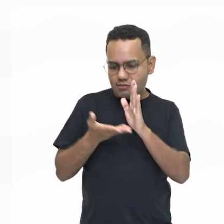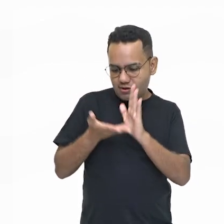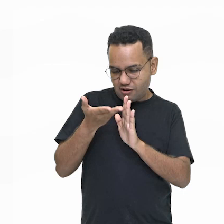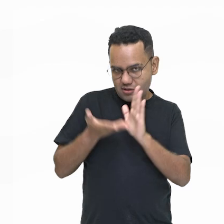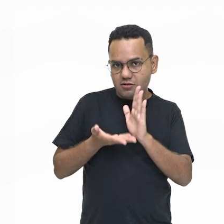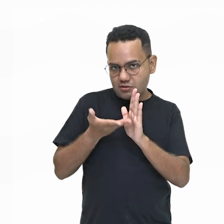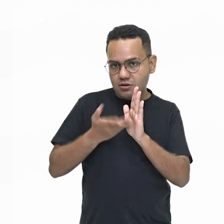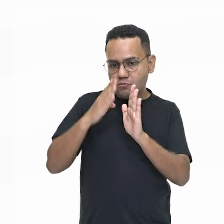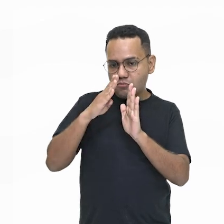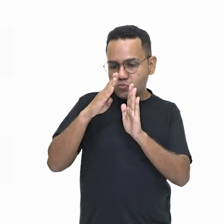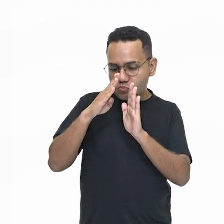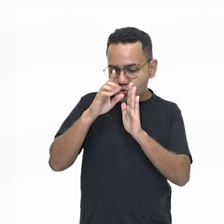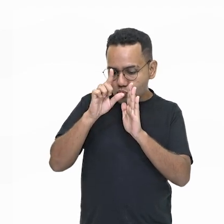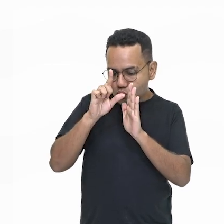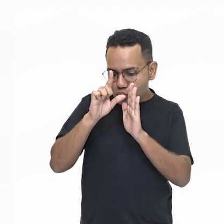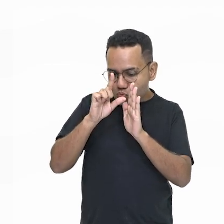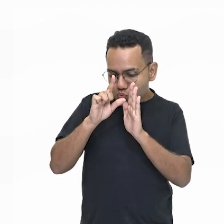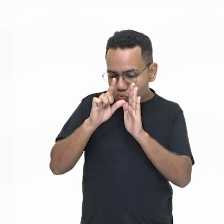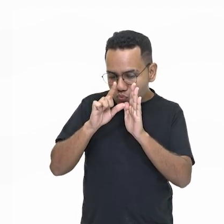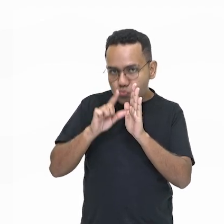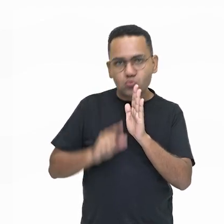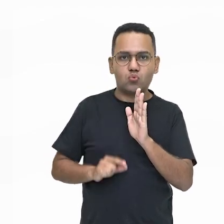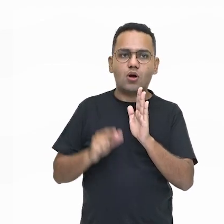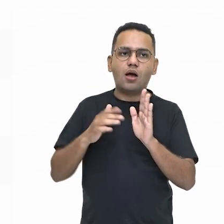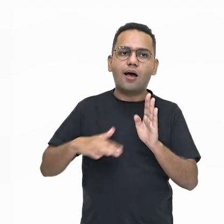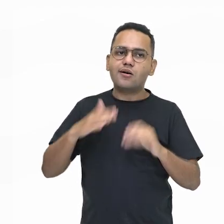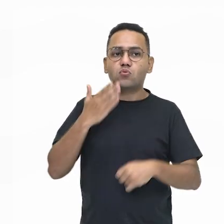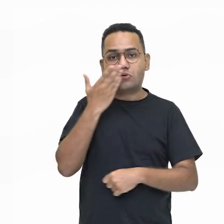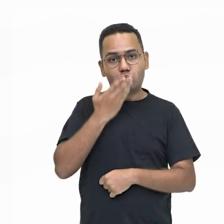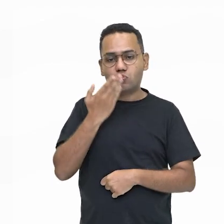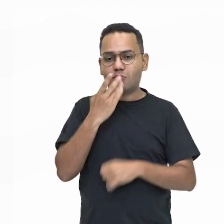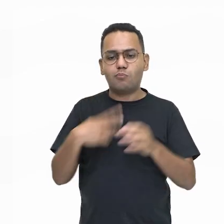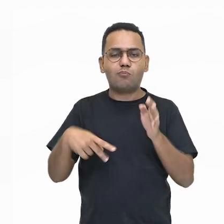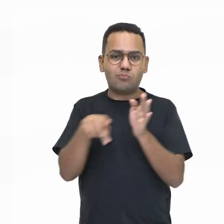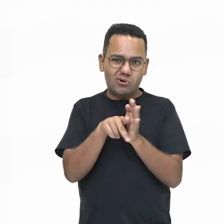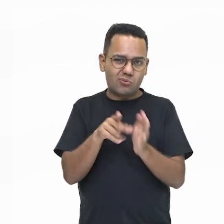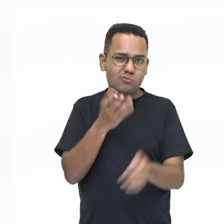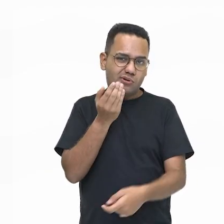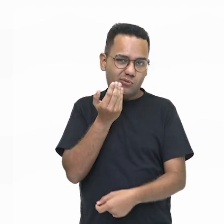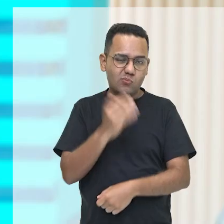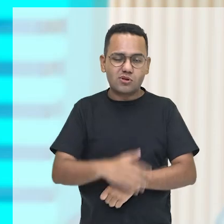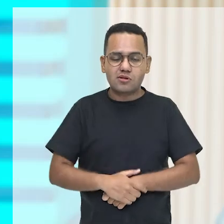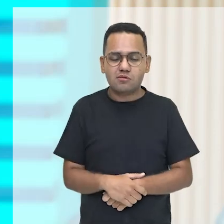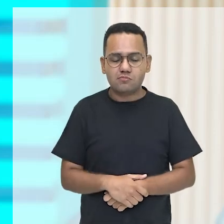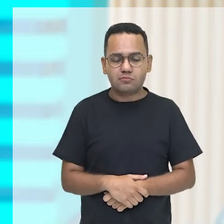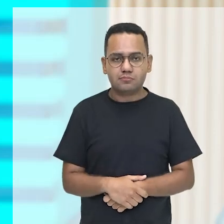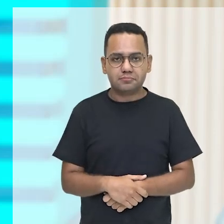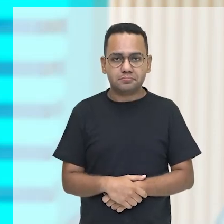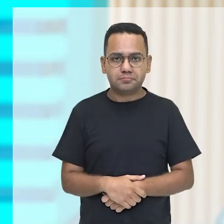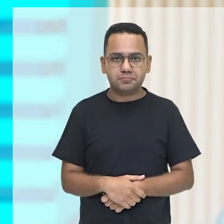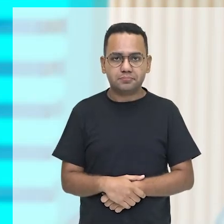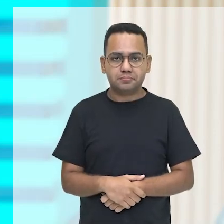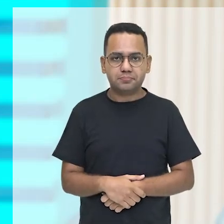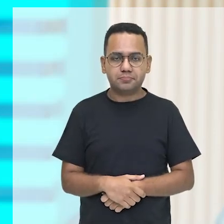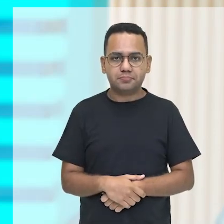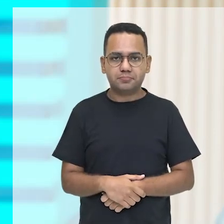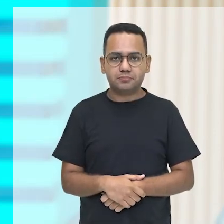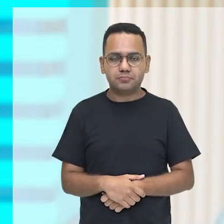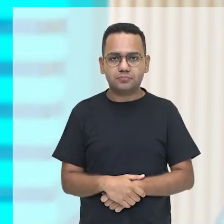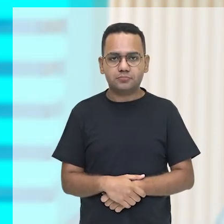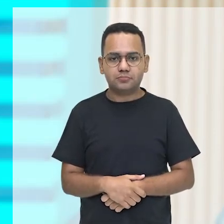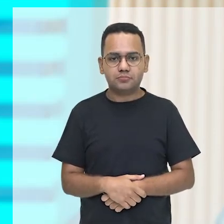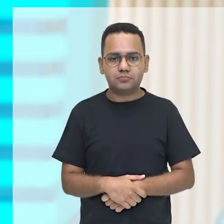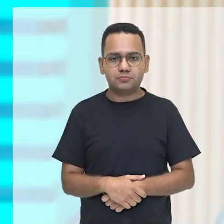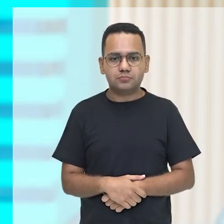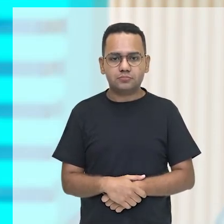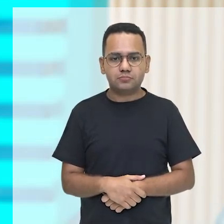refeições. Ok? Então, o que é o índice glicêmico? É a quantidade de açúcar que tem naquela refeição